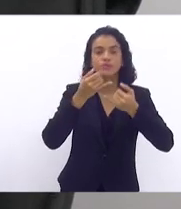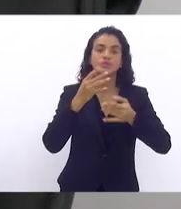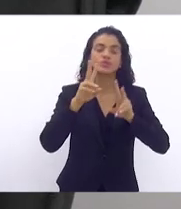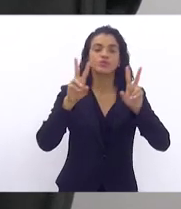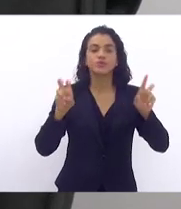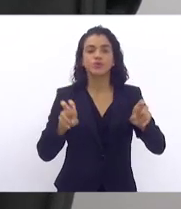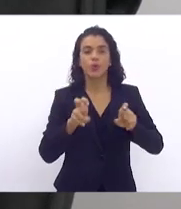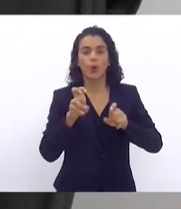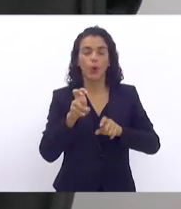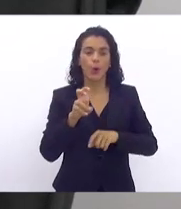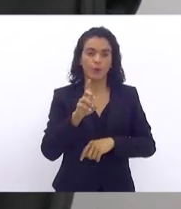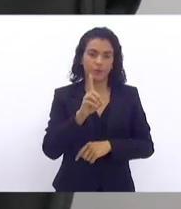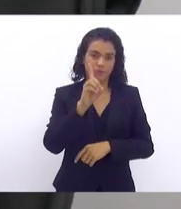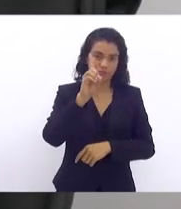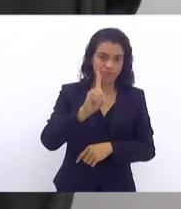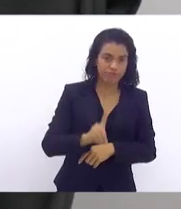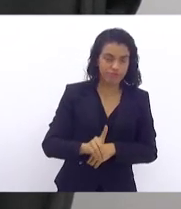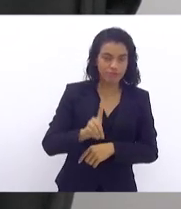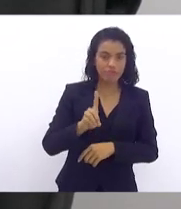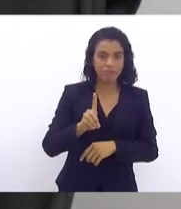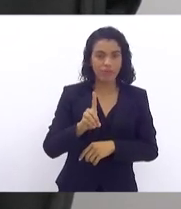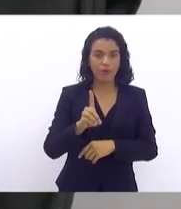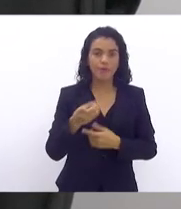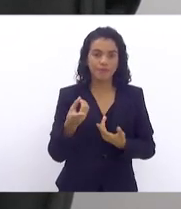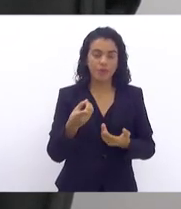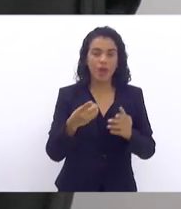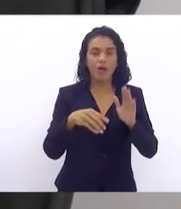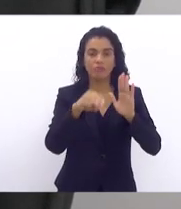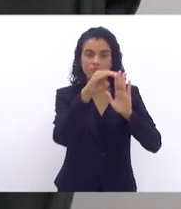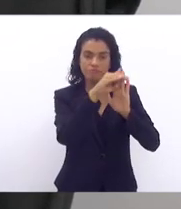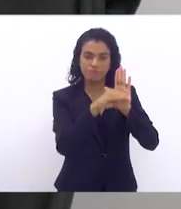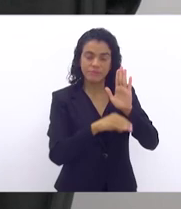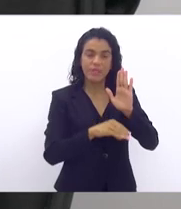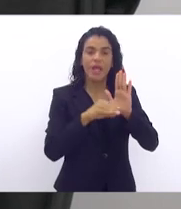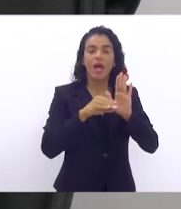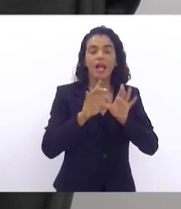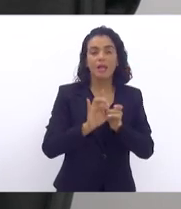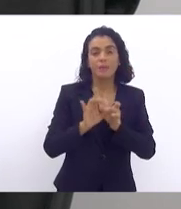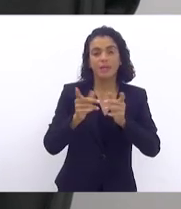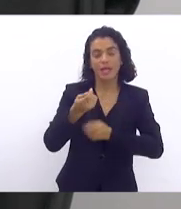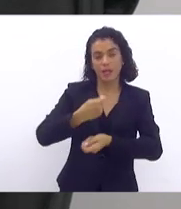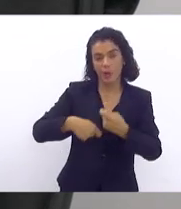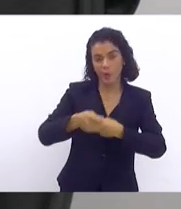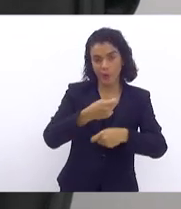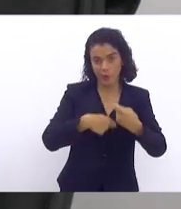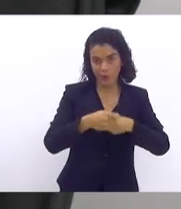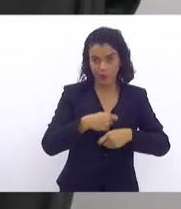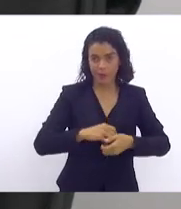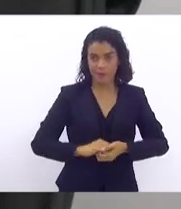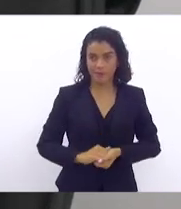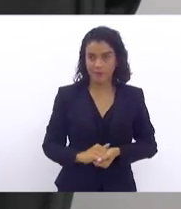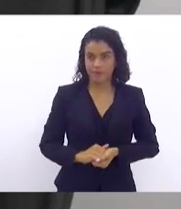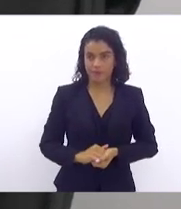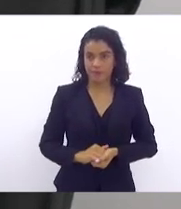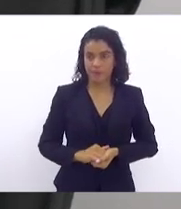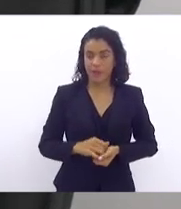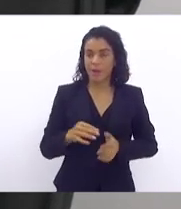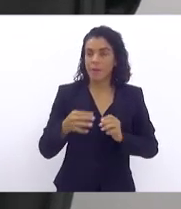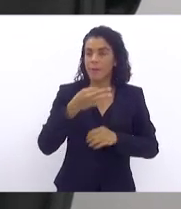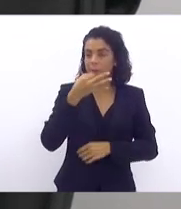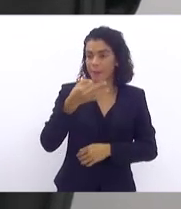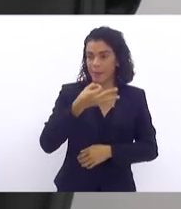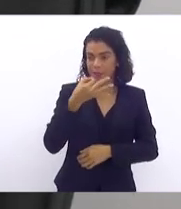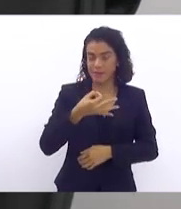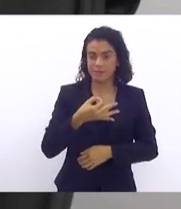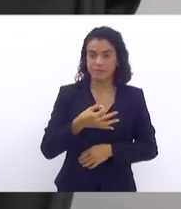dos respectivos dirigentes em observância ao princípio da liberdade econômica na forma desta lei. Para parecer, deputado Vinícius